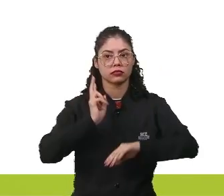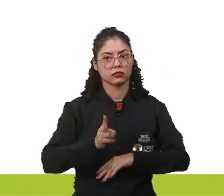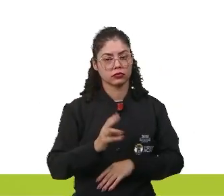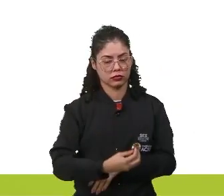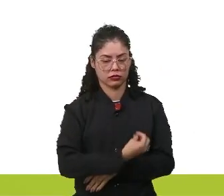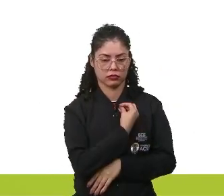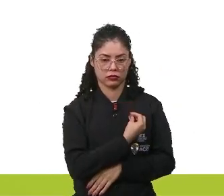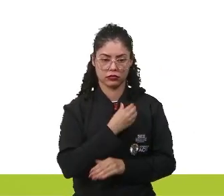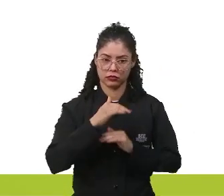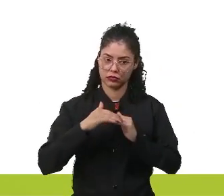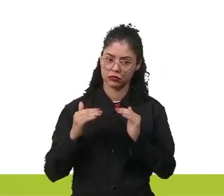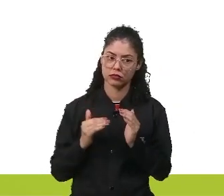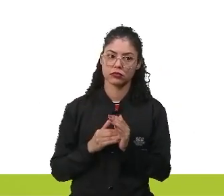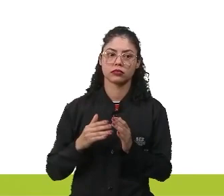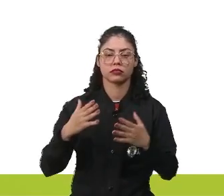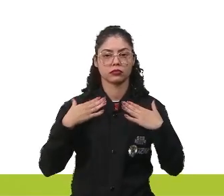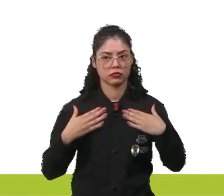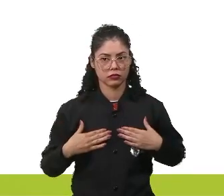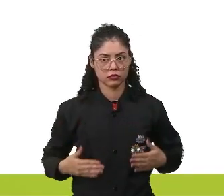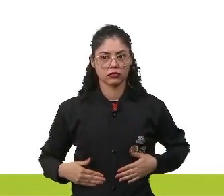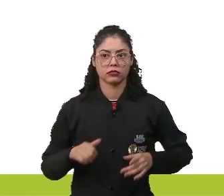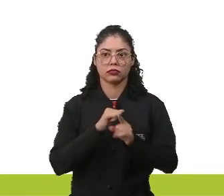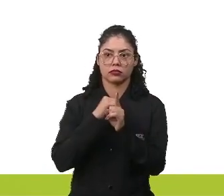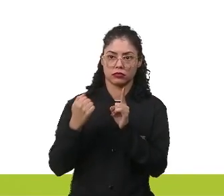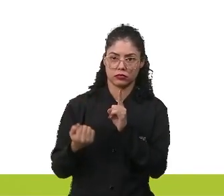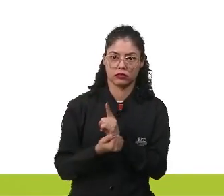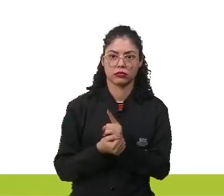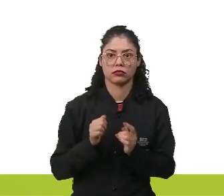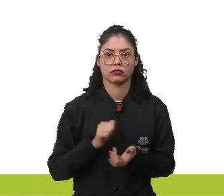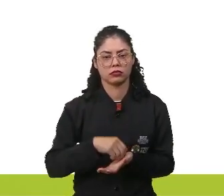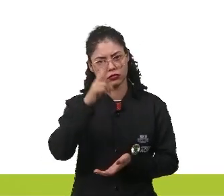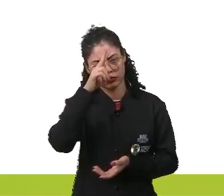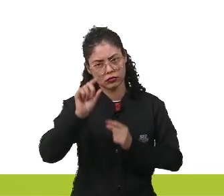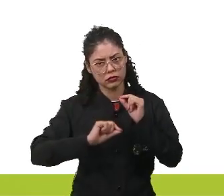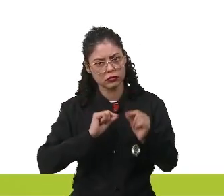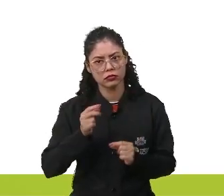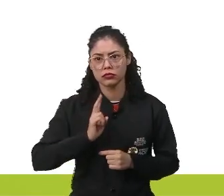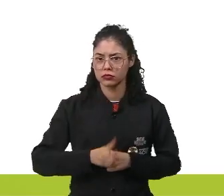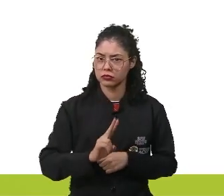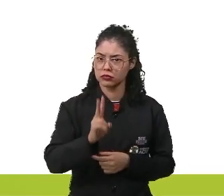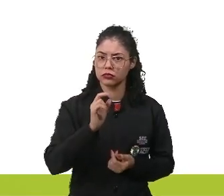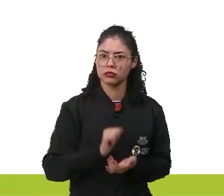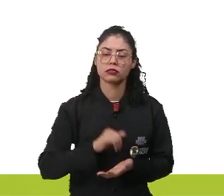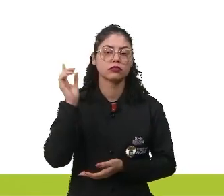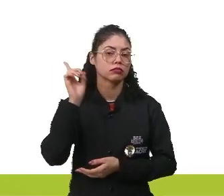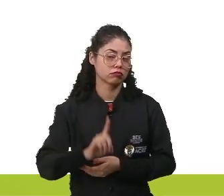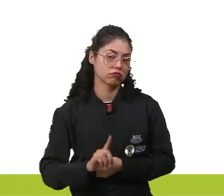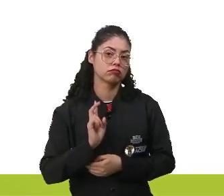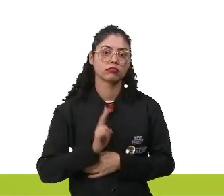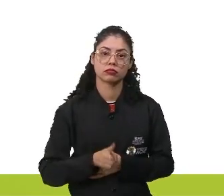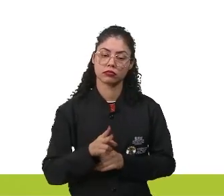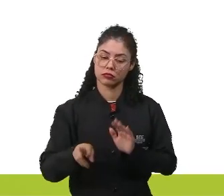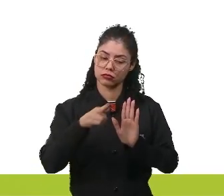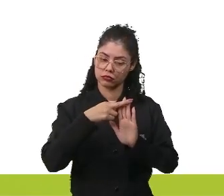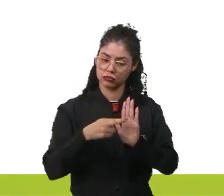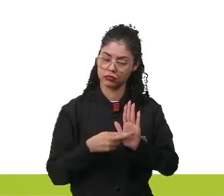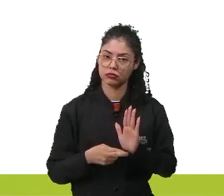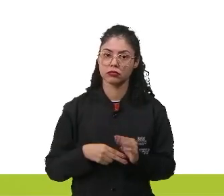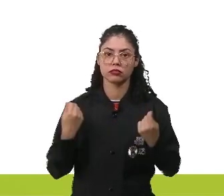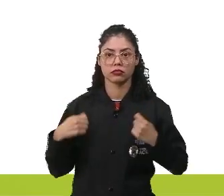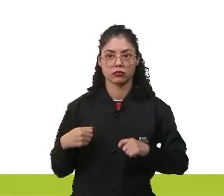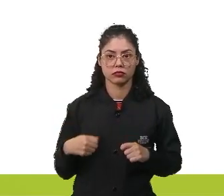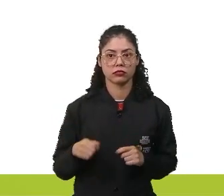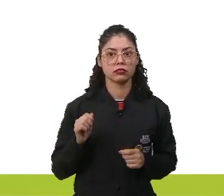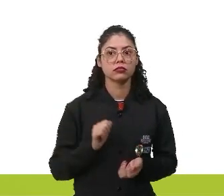presente em todos os membros do corpo social, lhes lembre permanentemente seus direitos e deveres, a fim de que as